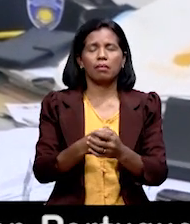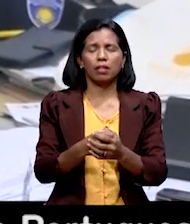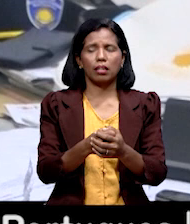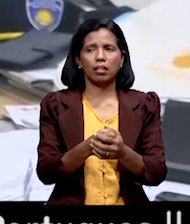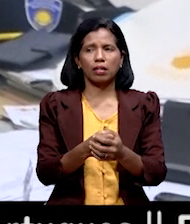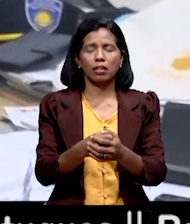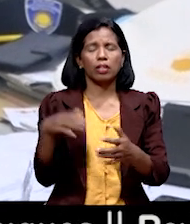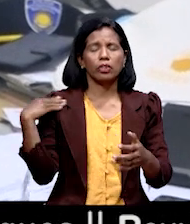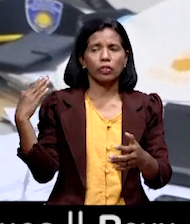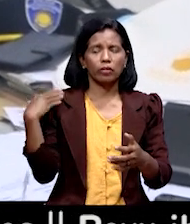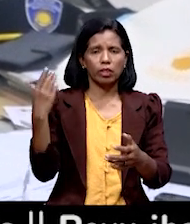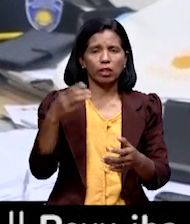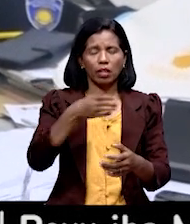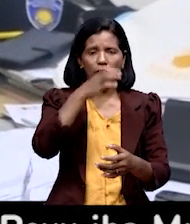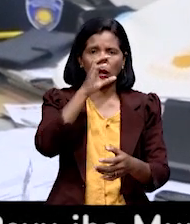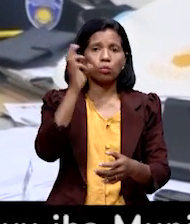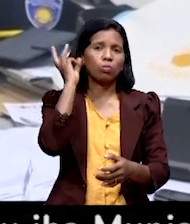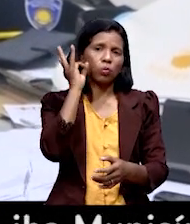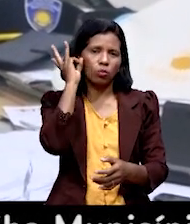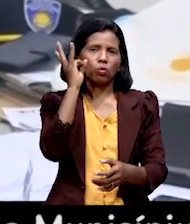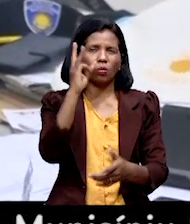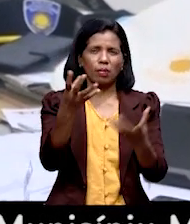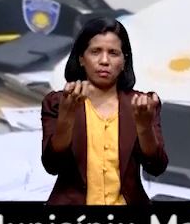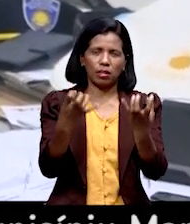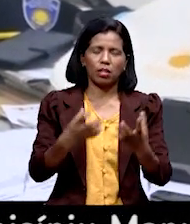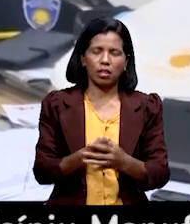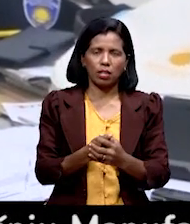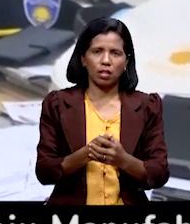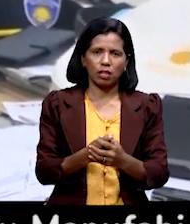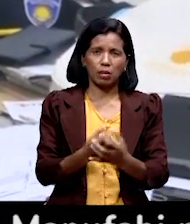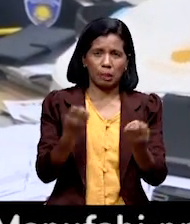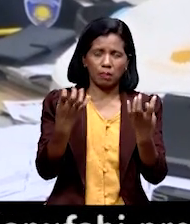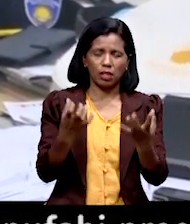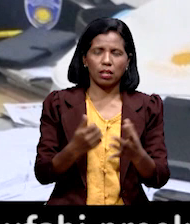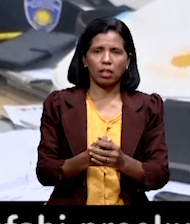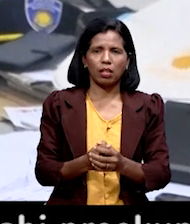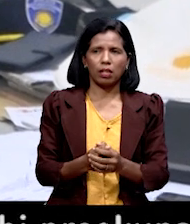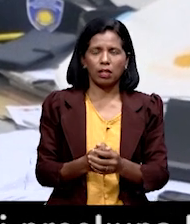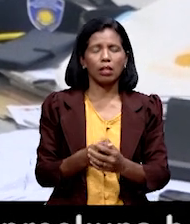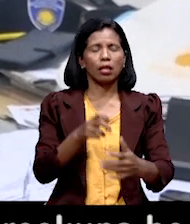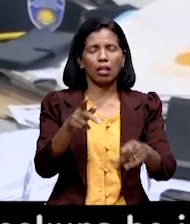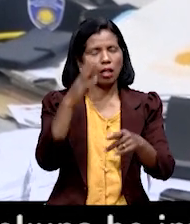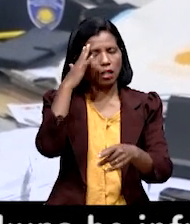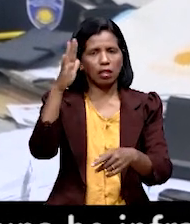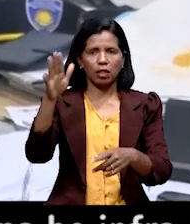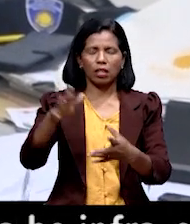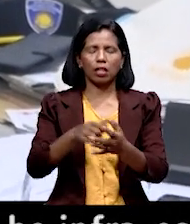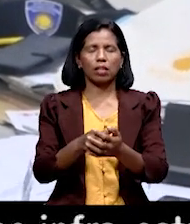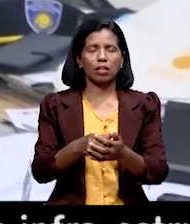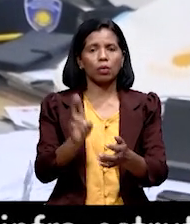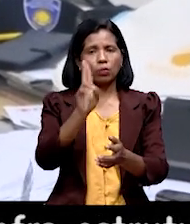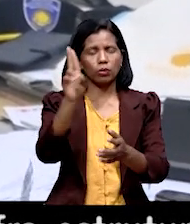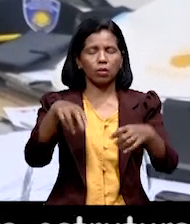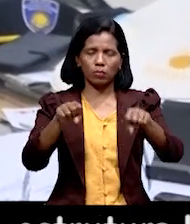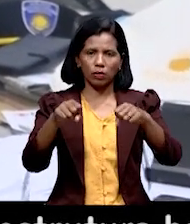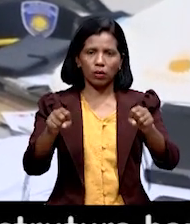jovem sira né, consumo álcool, liu ti a capacidade e ma be jovem sira né. Então sira condição